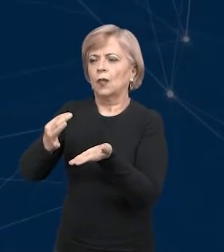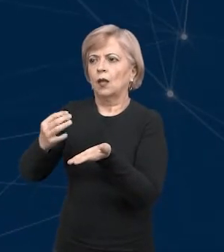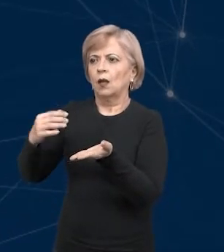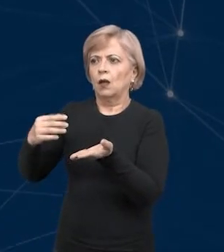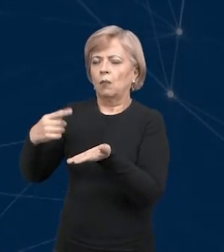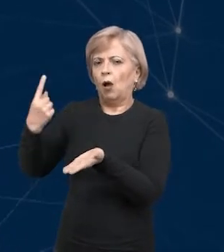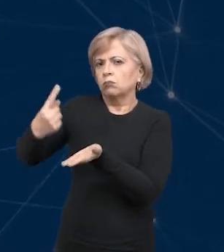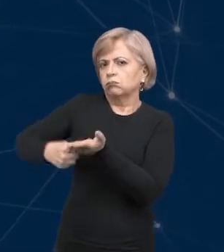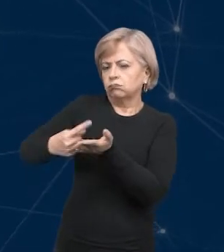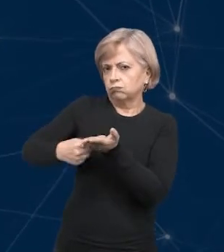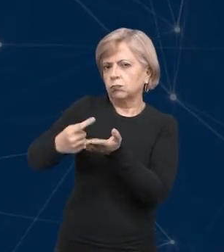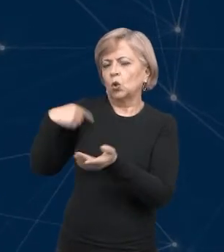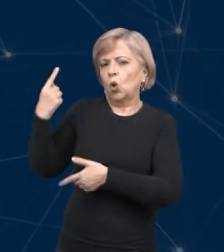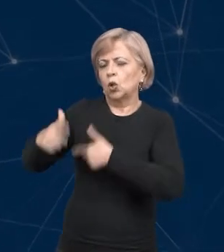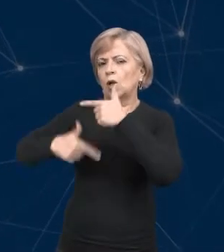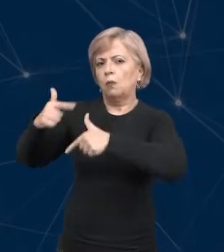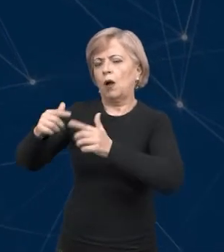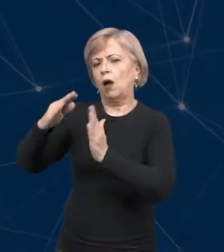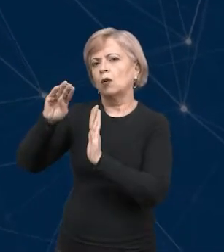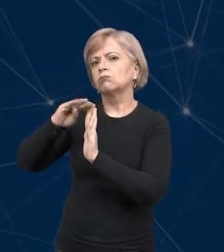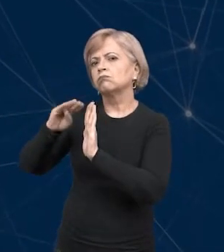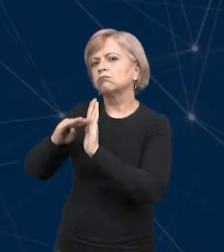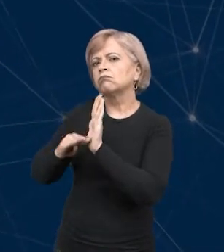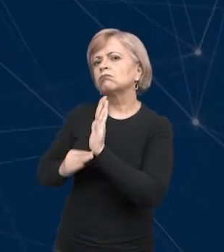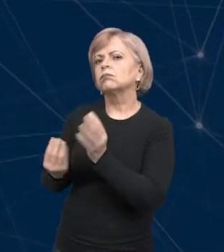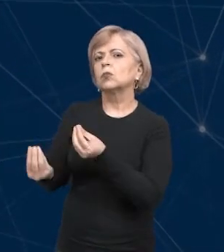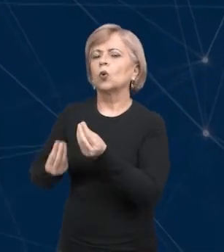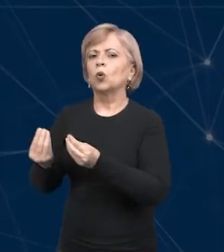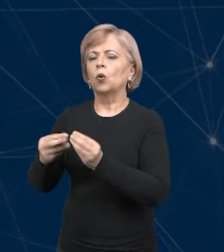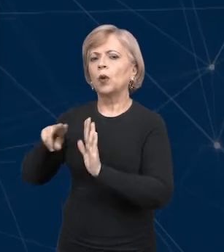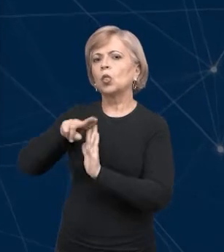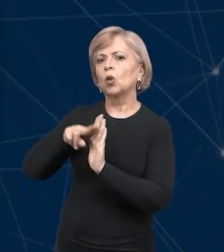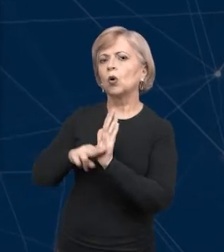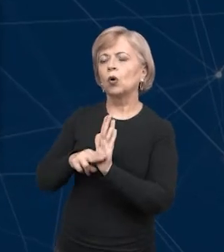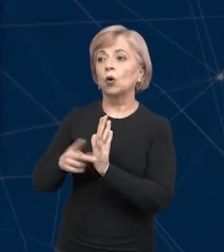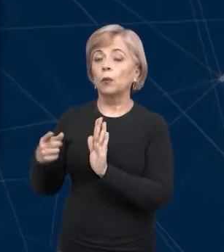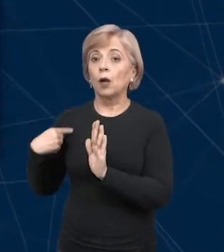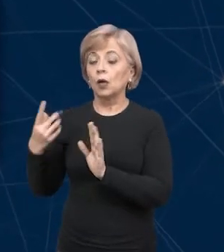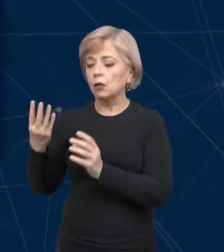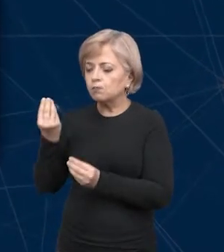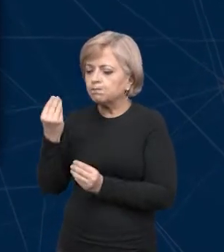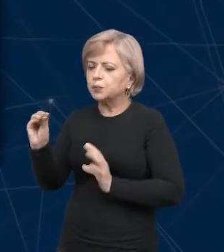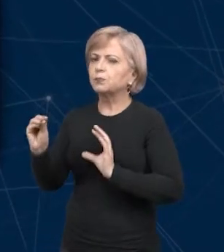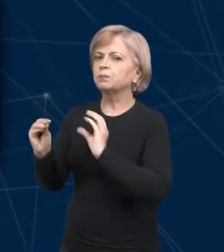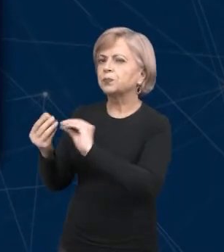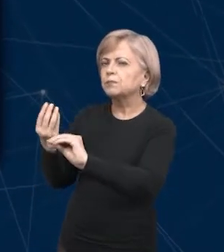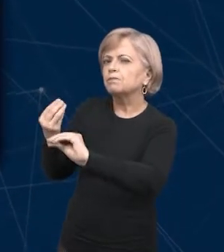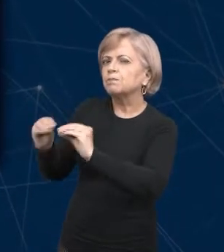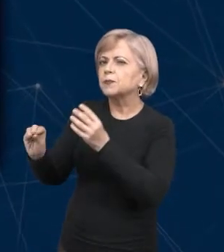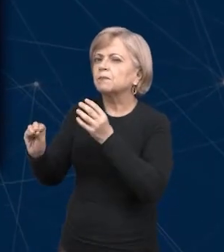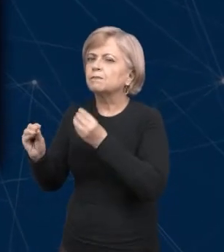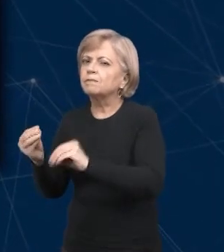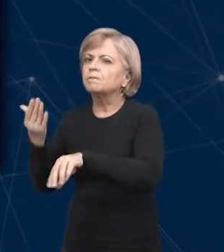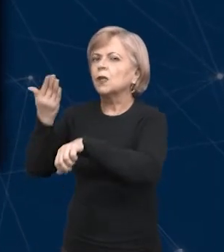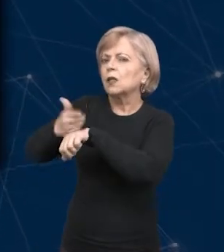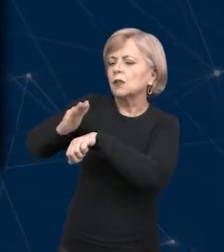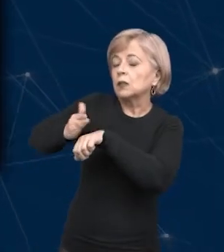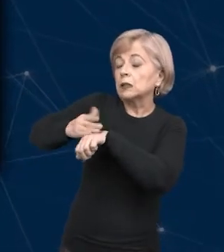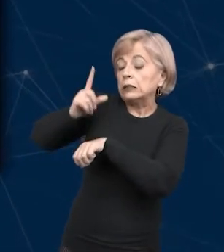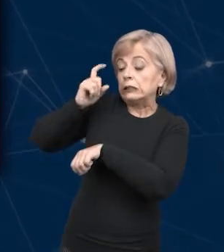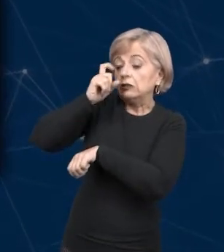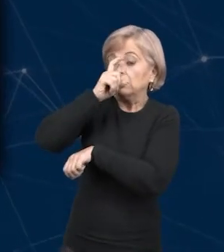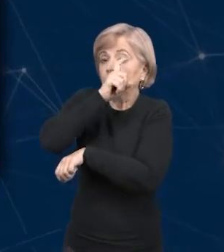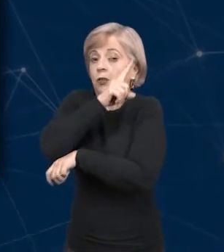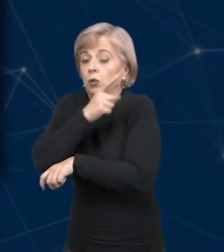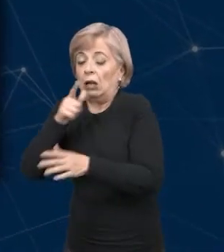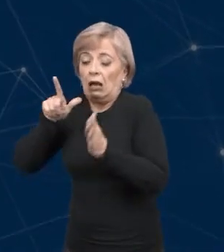município de São Gonçalo, que já vem, desde então, de 2 anos para cá, implementando uma série de boas práticas, com todas as dificuldades do mundo, com todos